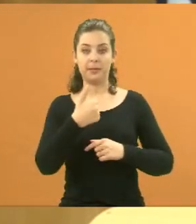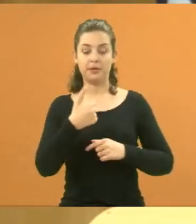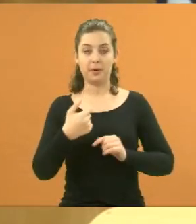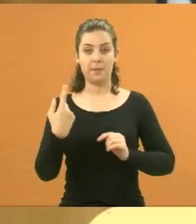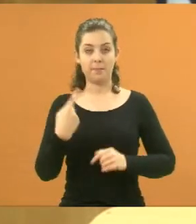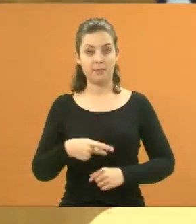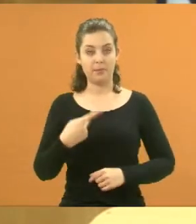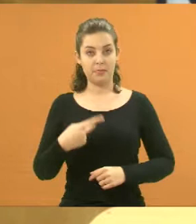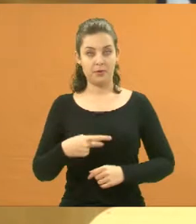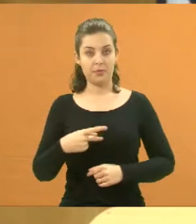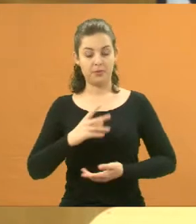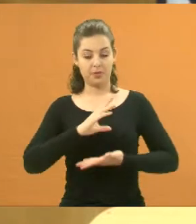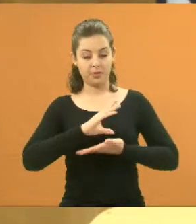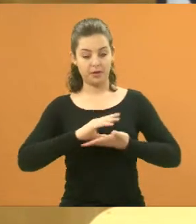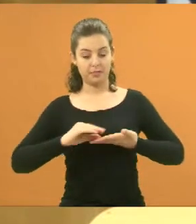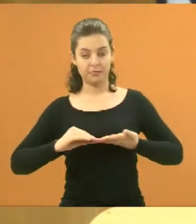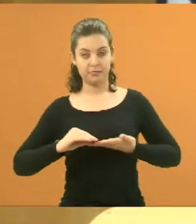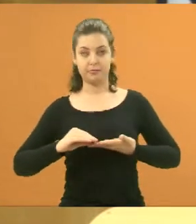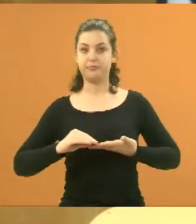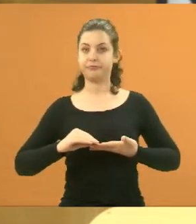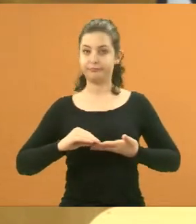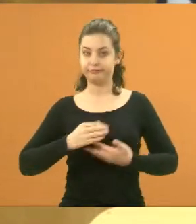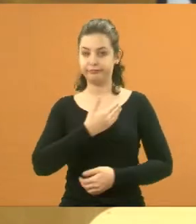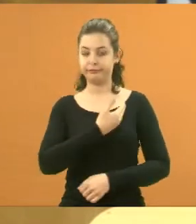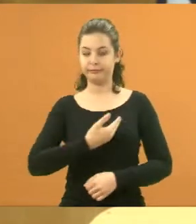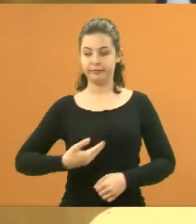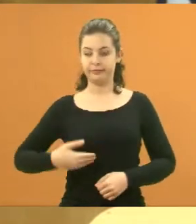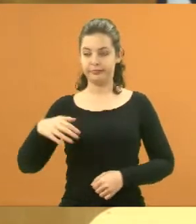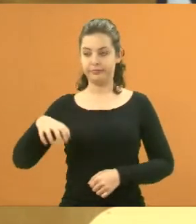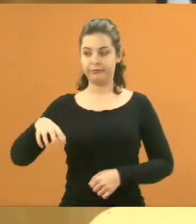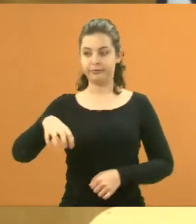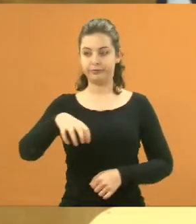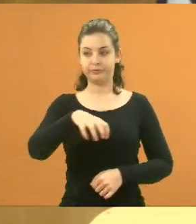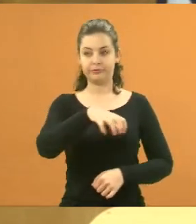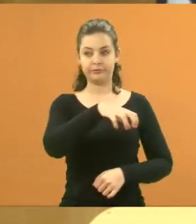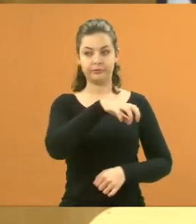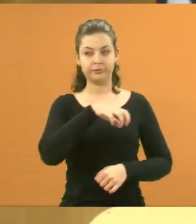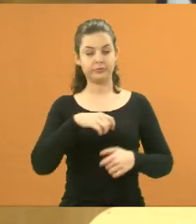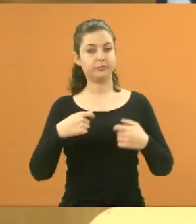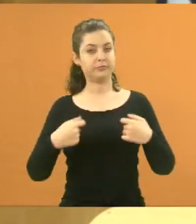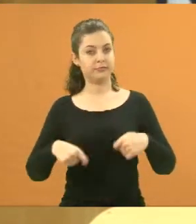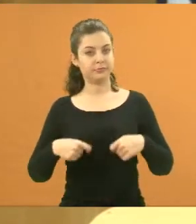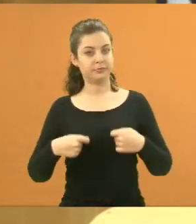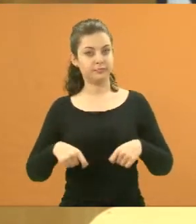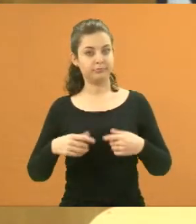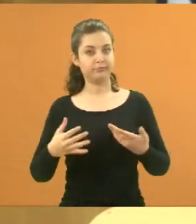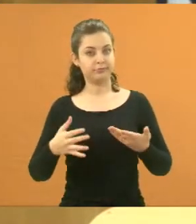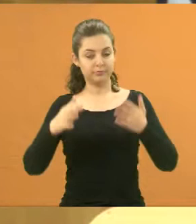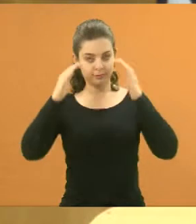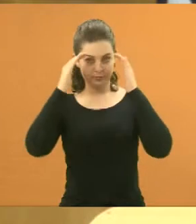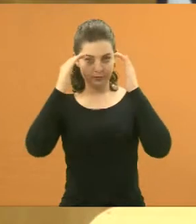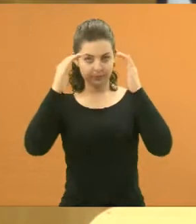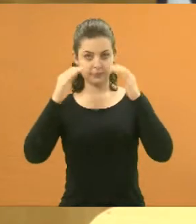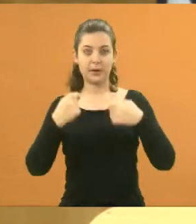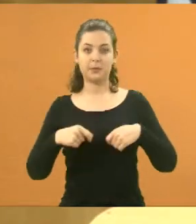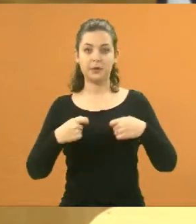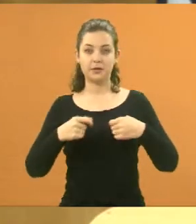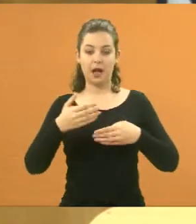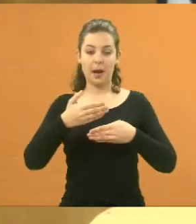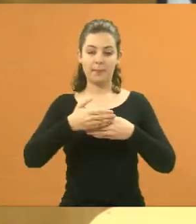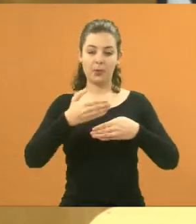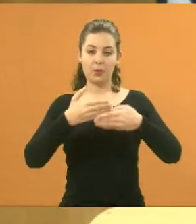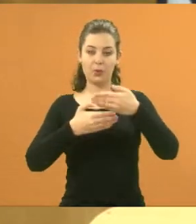casa. Então, o poder público, com certeza, tem várias áreas públicas também, que precisam ser feito muro, precisa